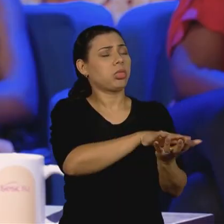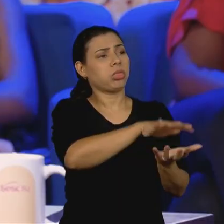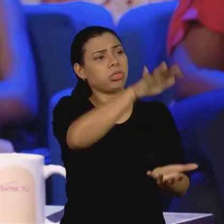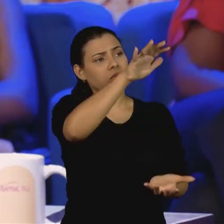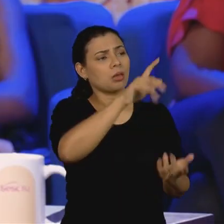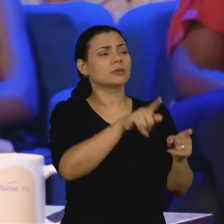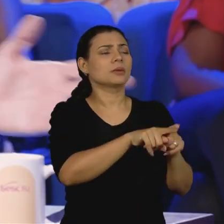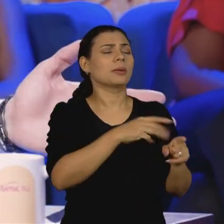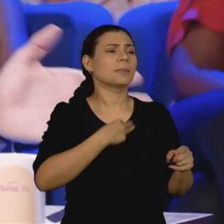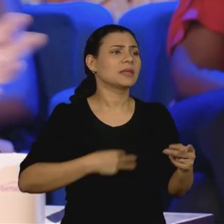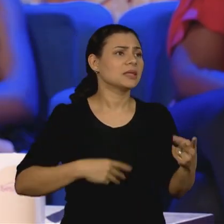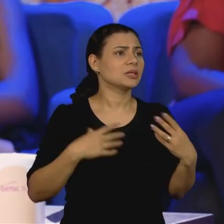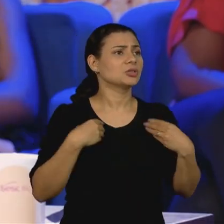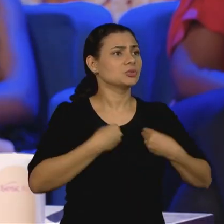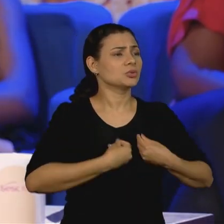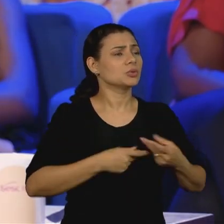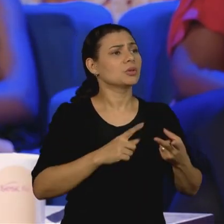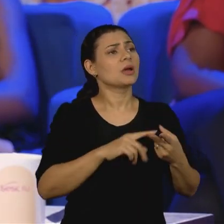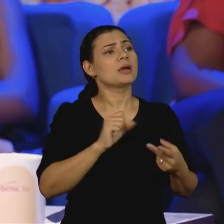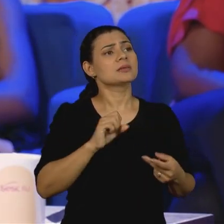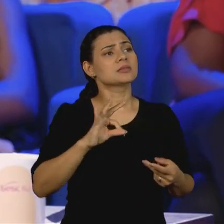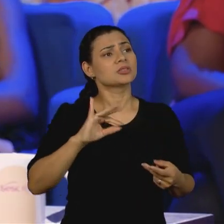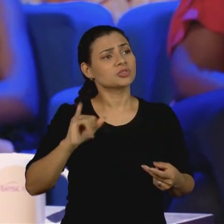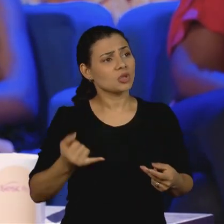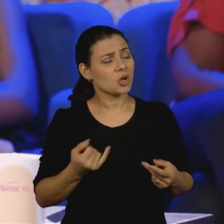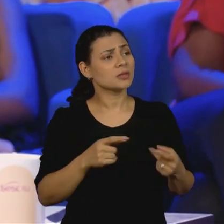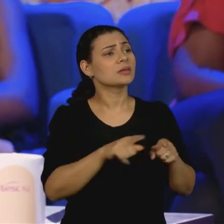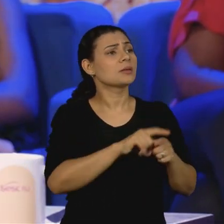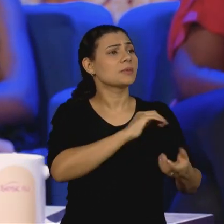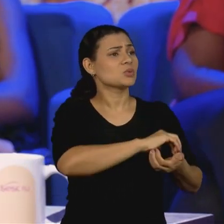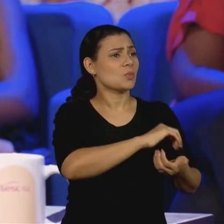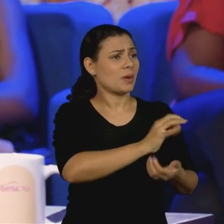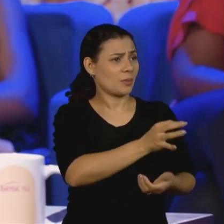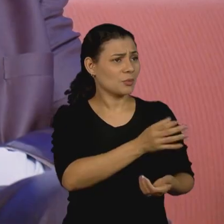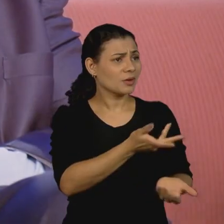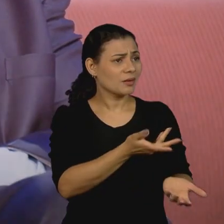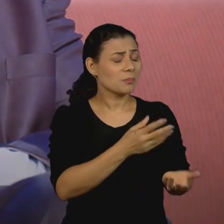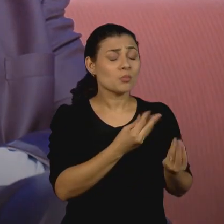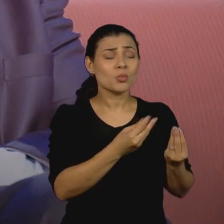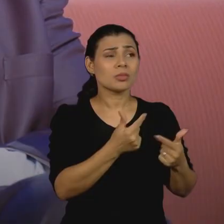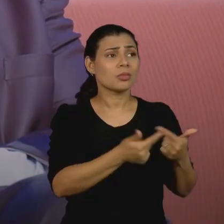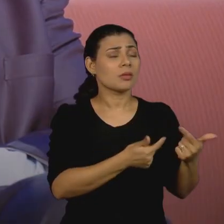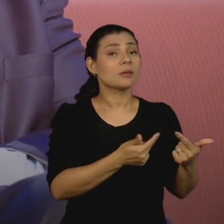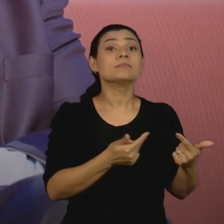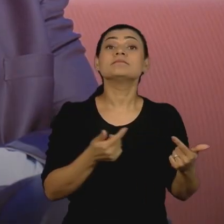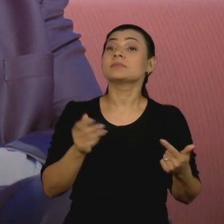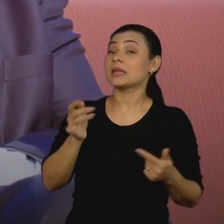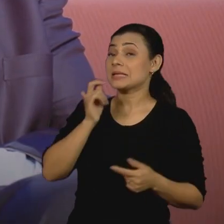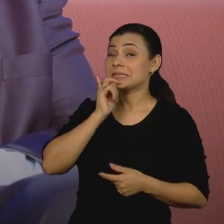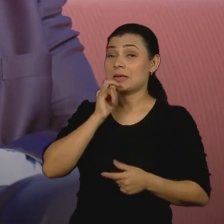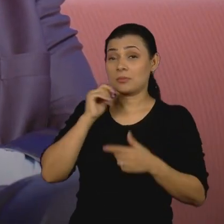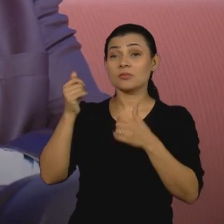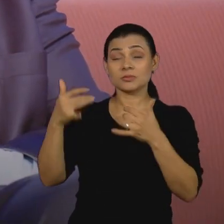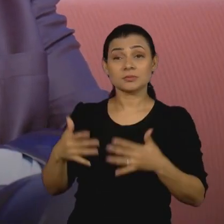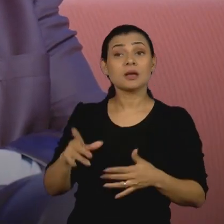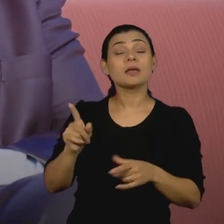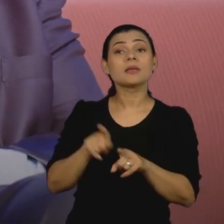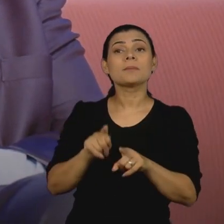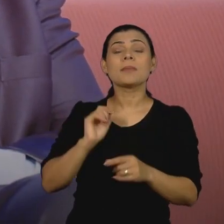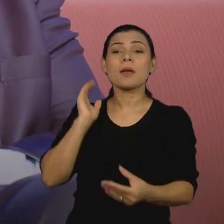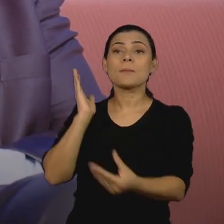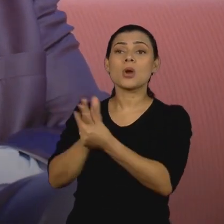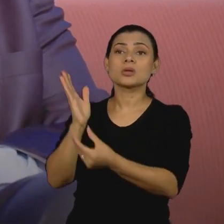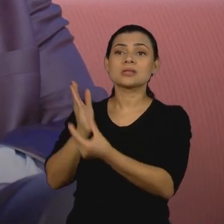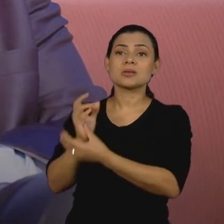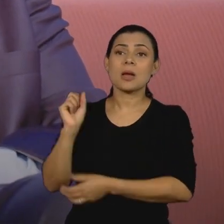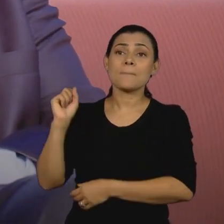por ministro, tanto do STJ quanto do Supremo. Você né? quer ver um exemplo? Vamos pegar um único exemplo aqui. As ações previdenciárias,